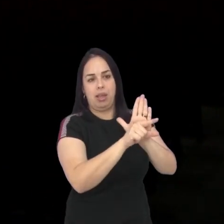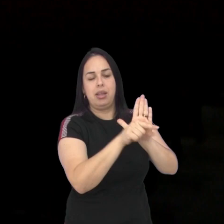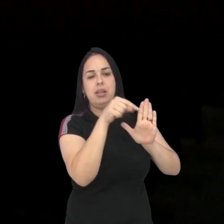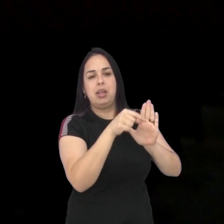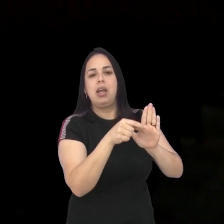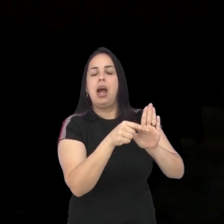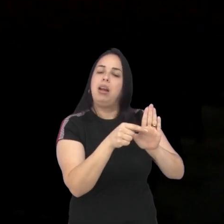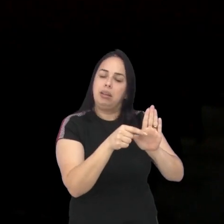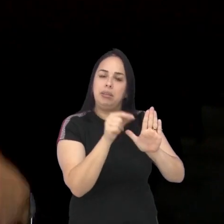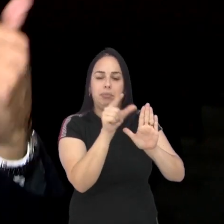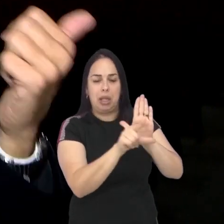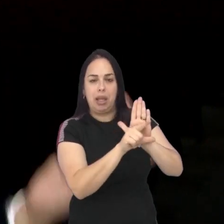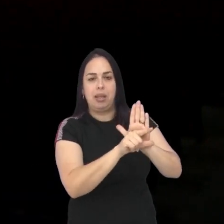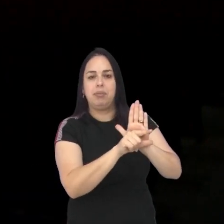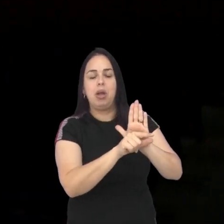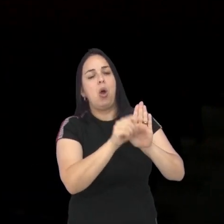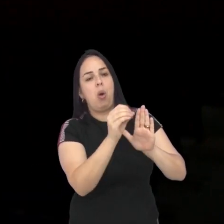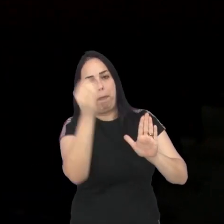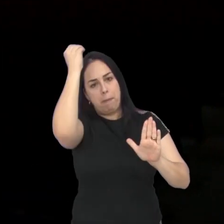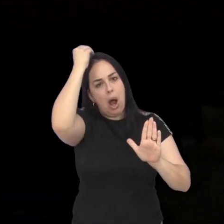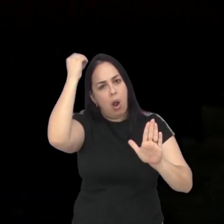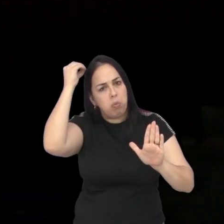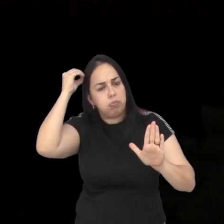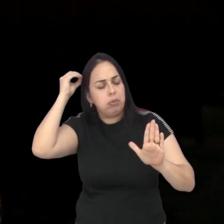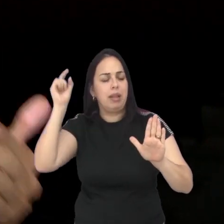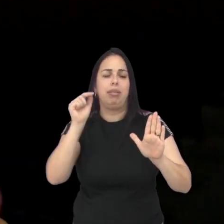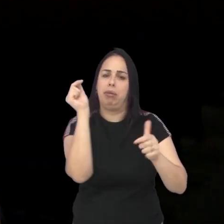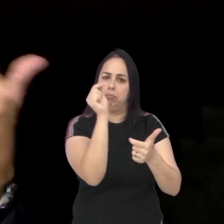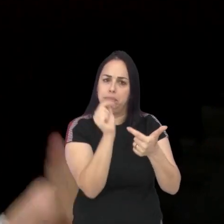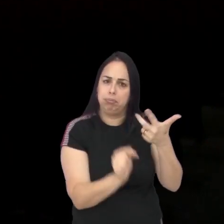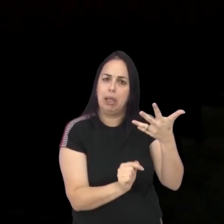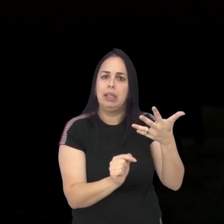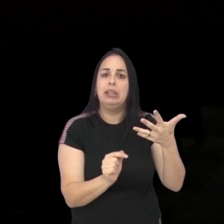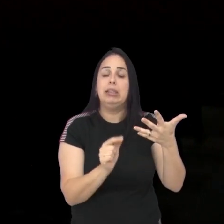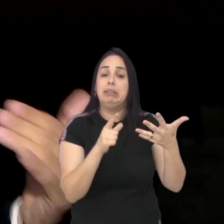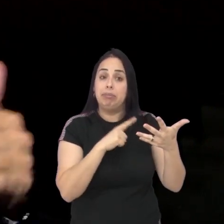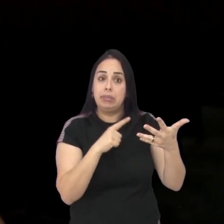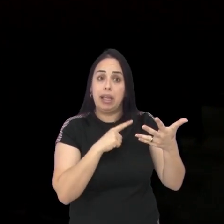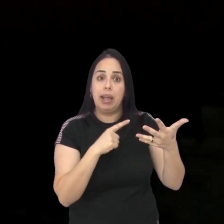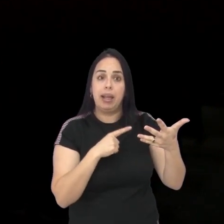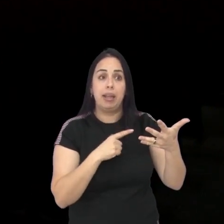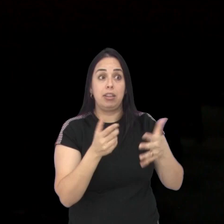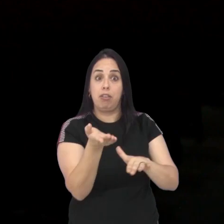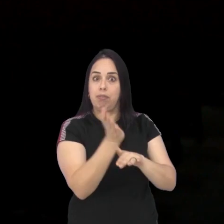a própria Aldir Blanc ou a Lei Paulo Gustavo. Então tem muita produção